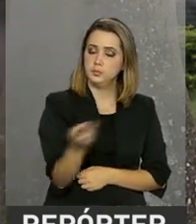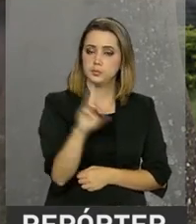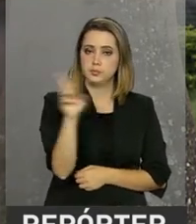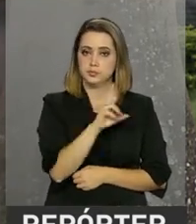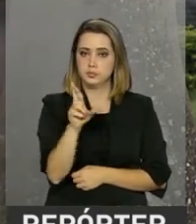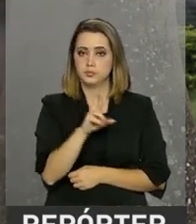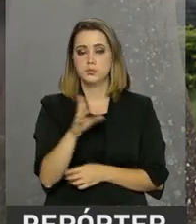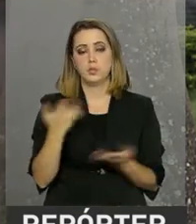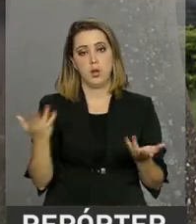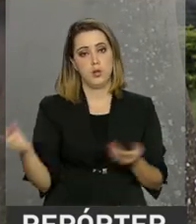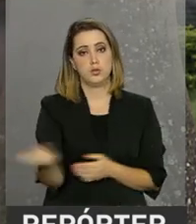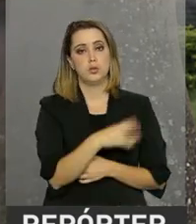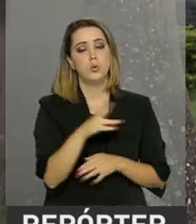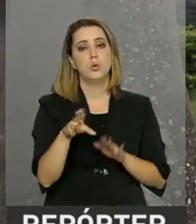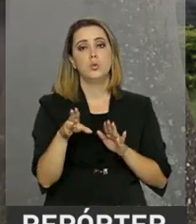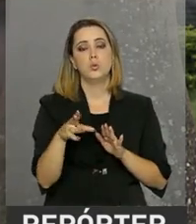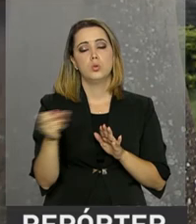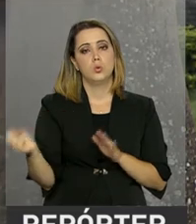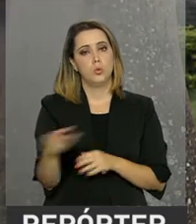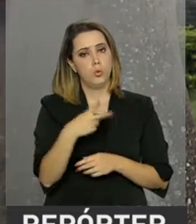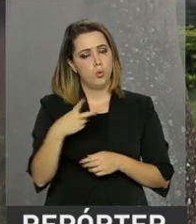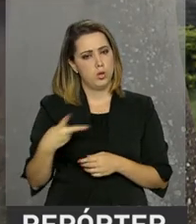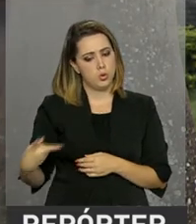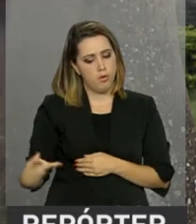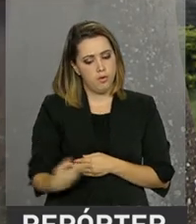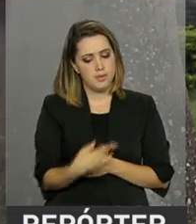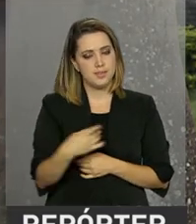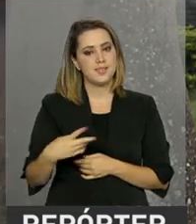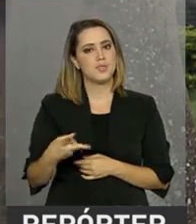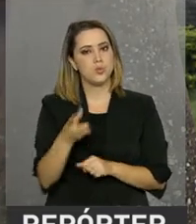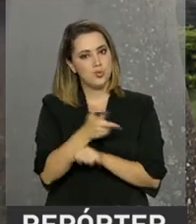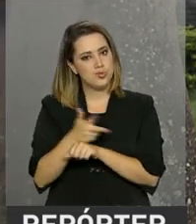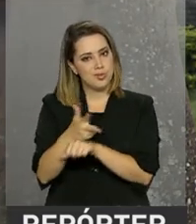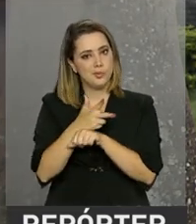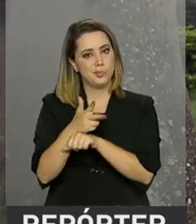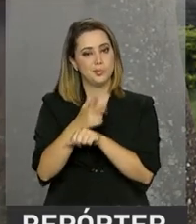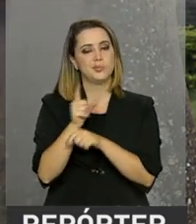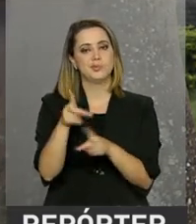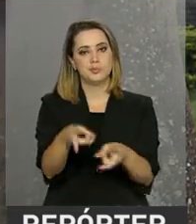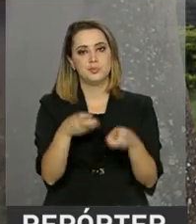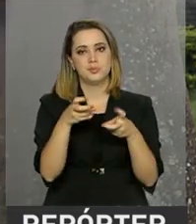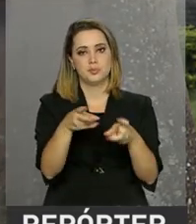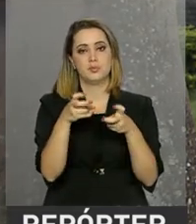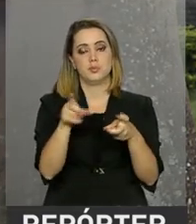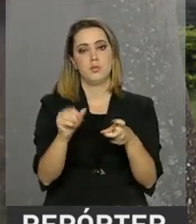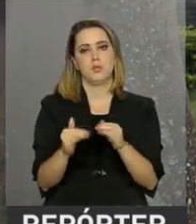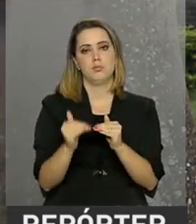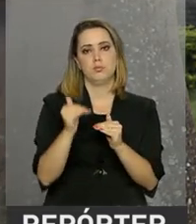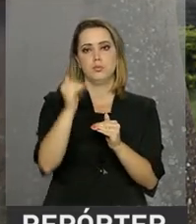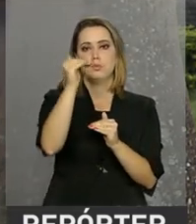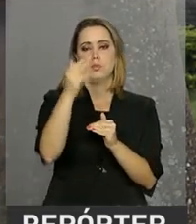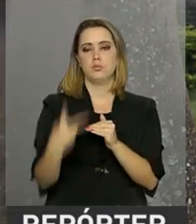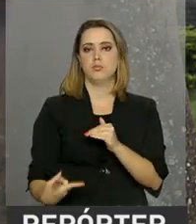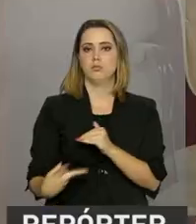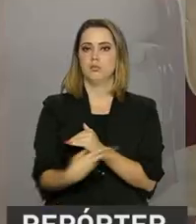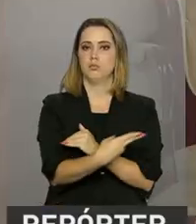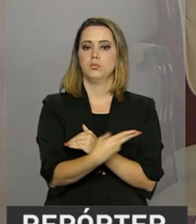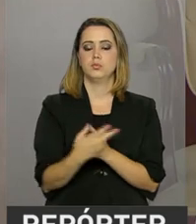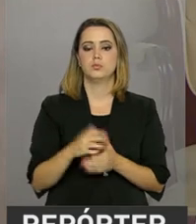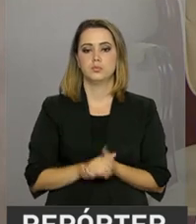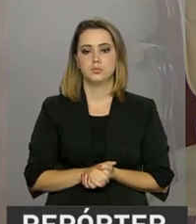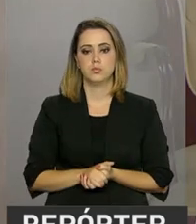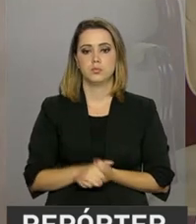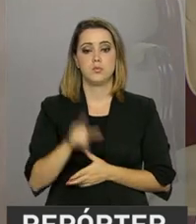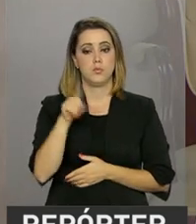R$ 52 milhões. Com o novo procedimento por vídeo, a expectativa é que aumente o número de operações pela rede pública. Mais